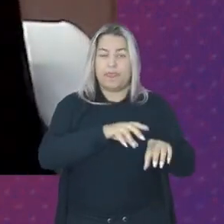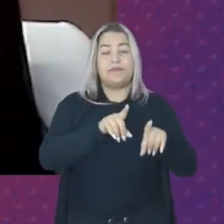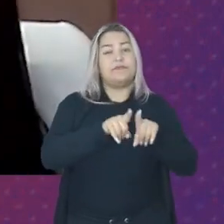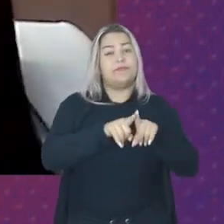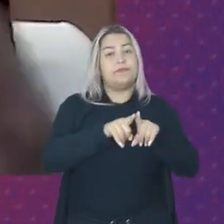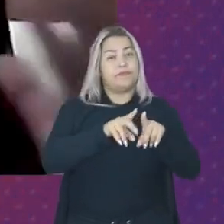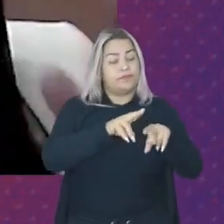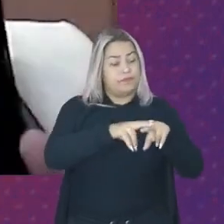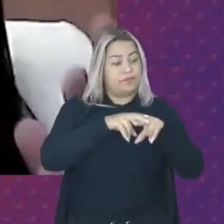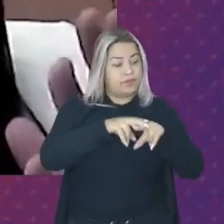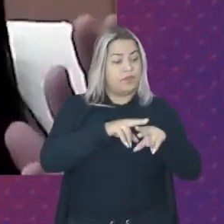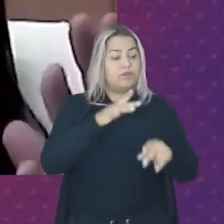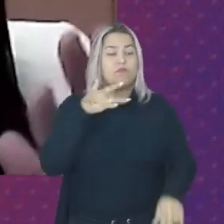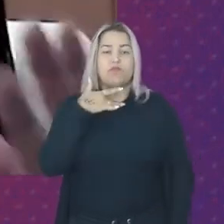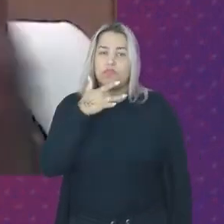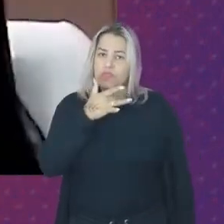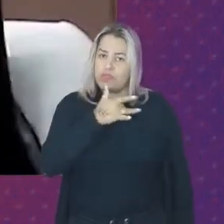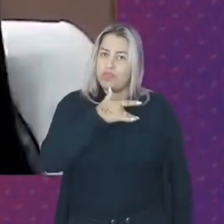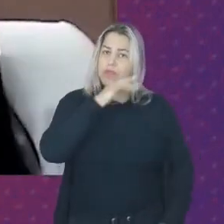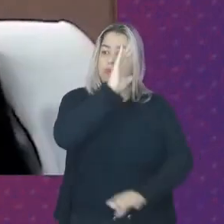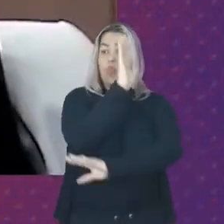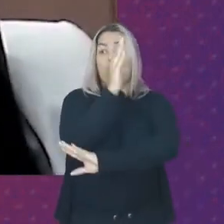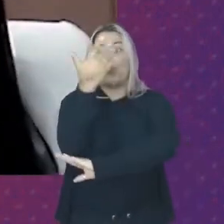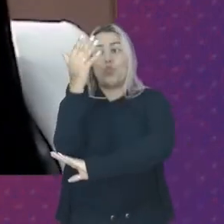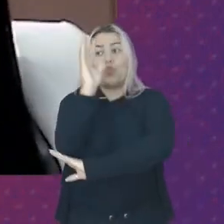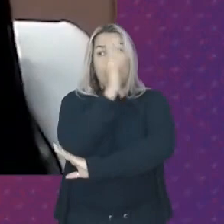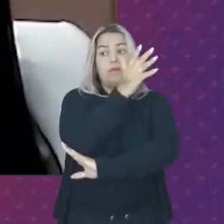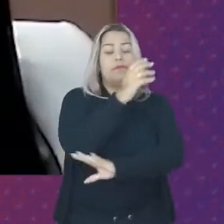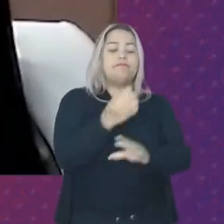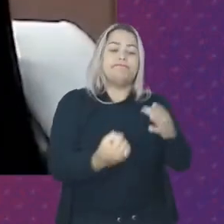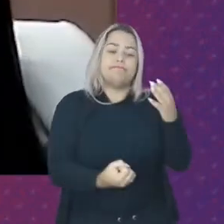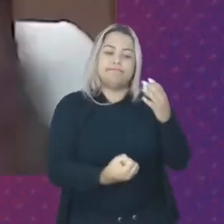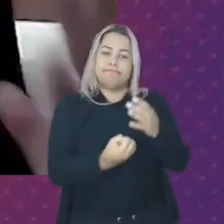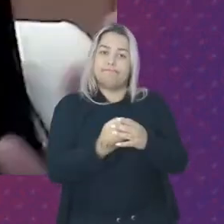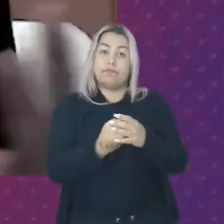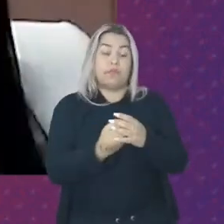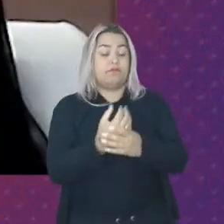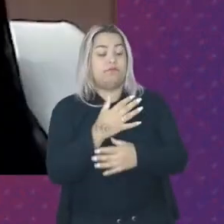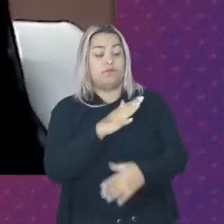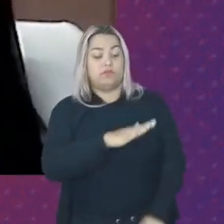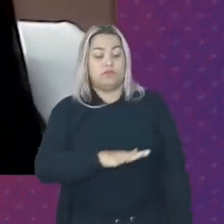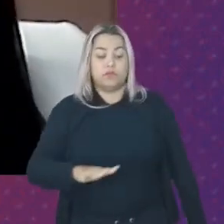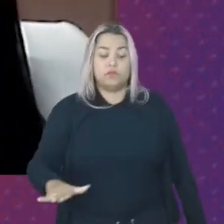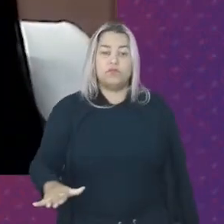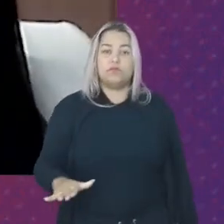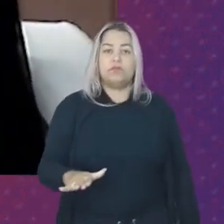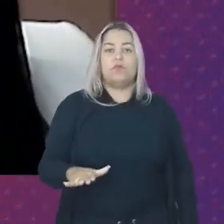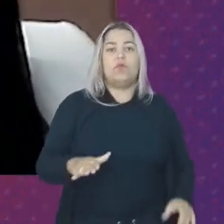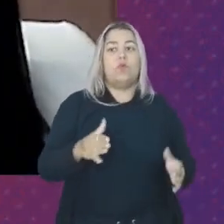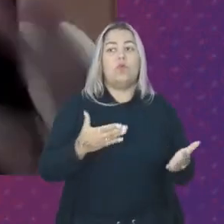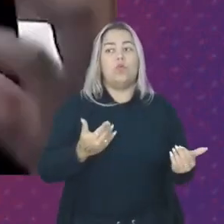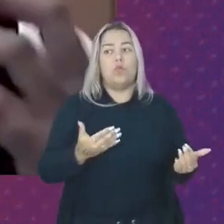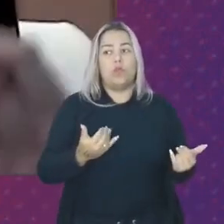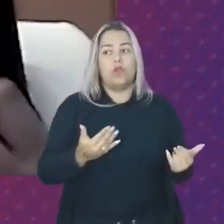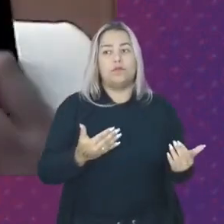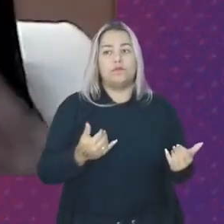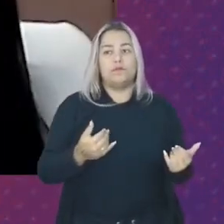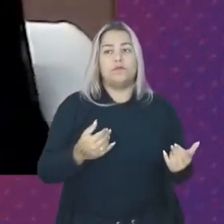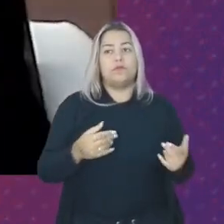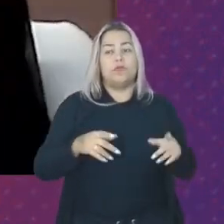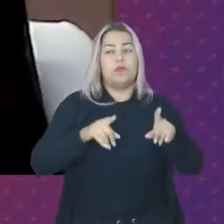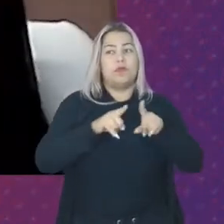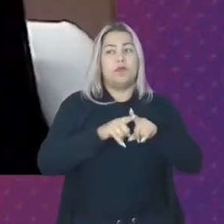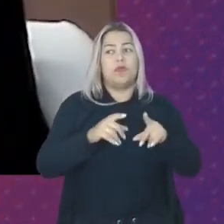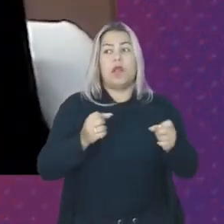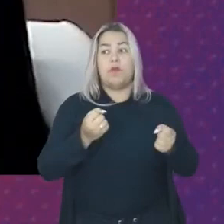da saúde, pela defesa do meio ambiente, da criança e do adolescente, ou você vai ser uma pré-candidata que vai abraçar